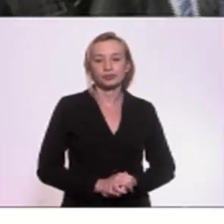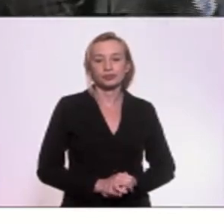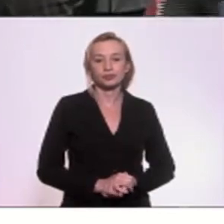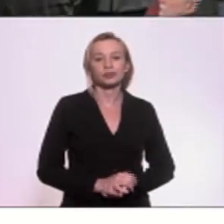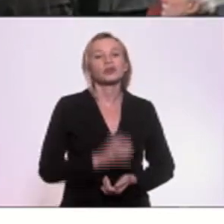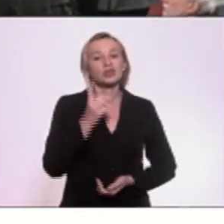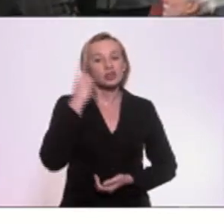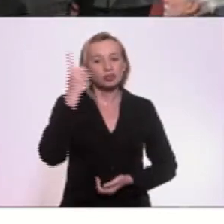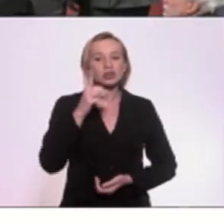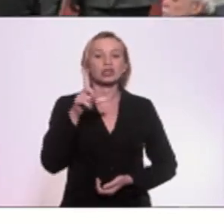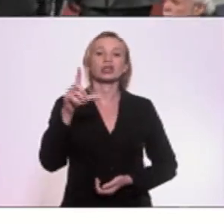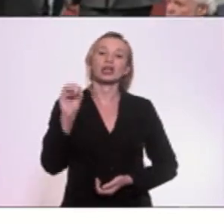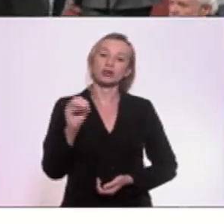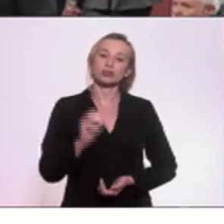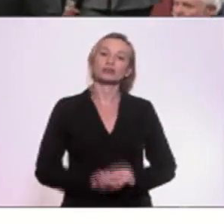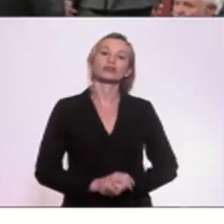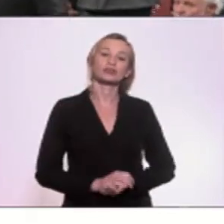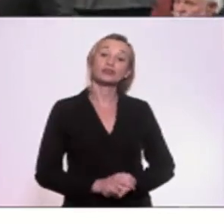Deputado Léo Vieira.